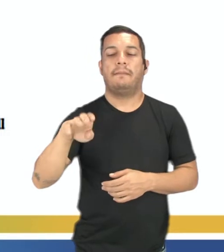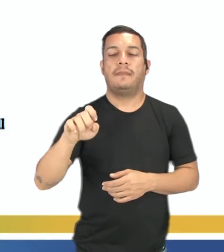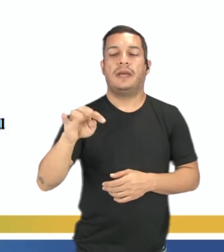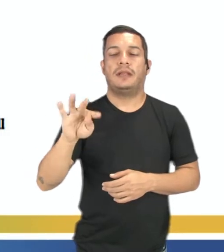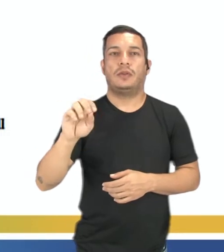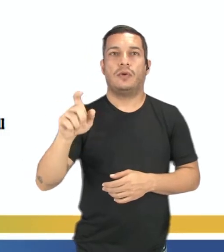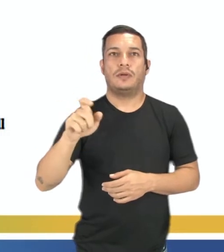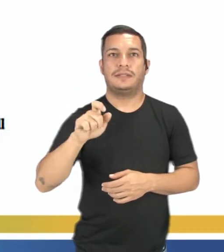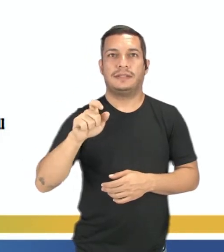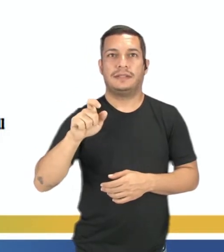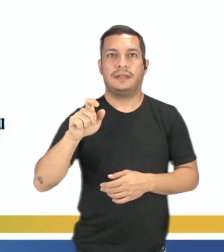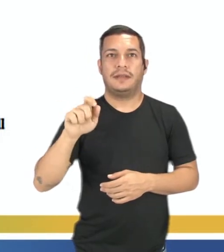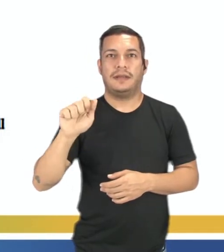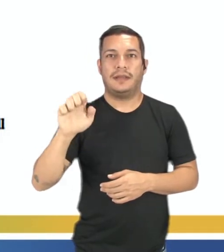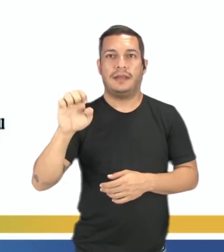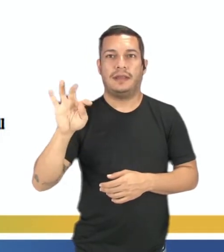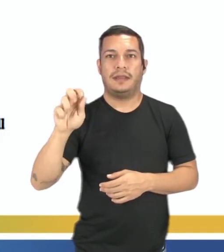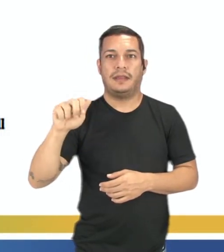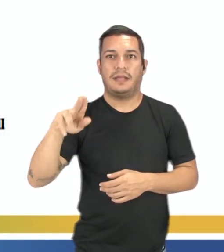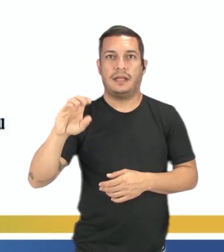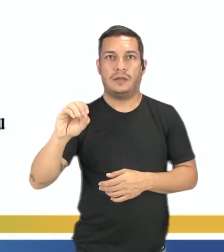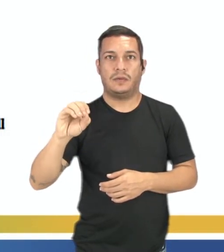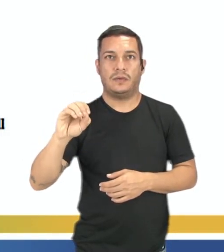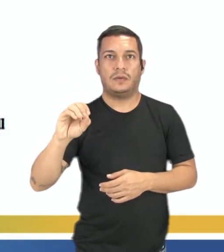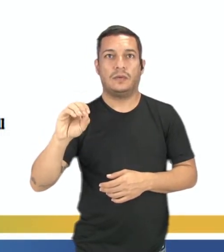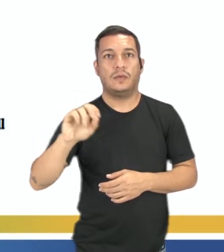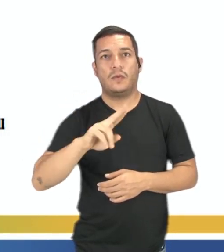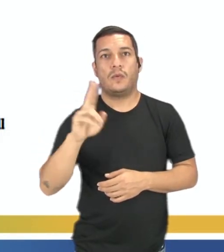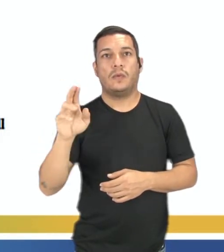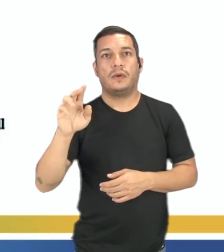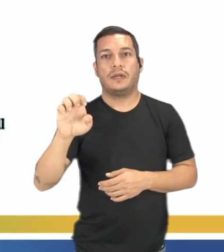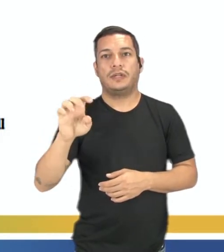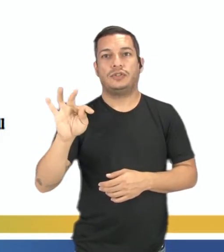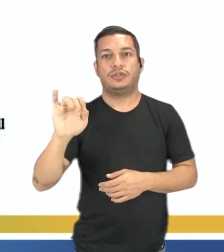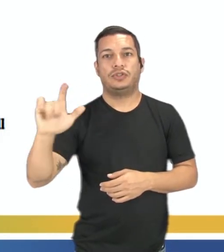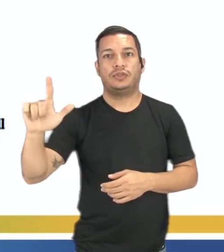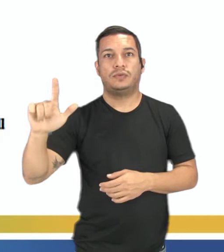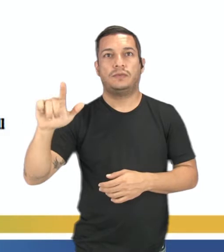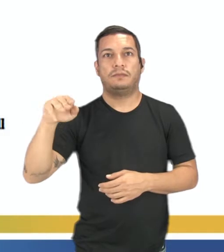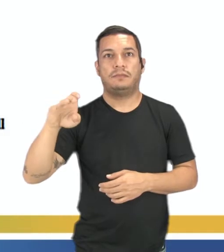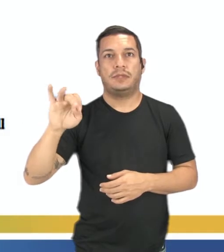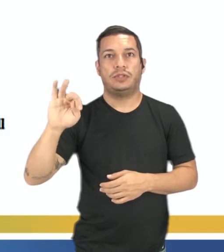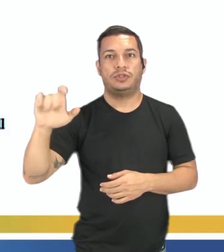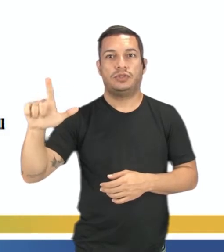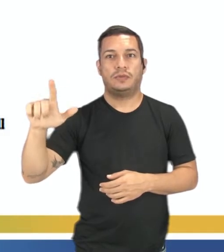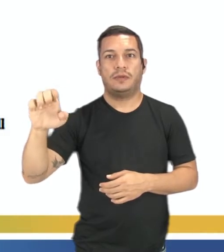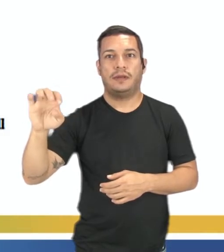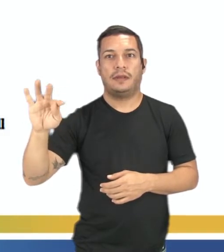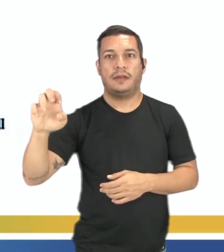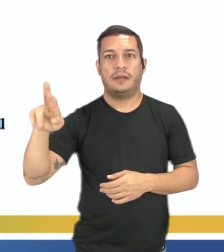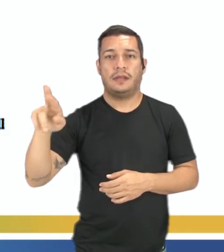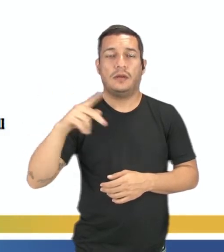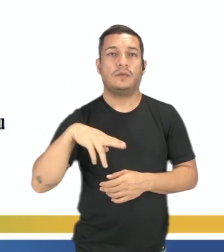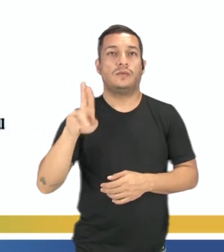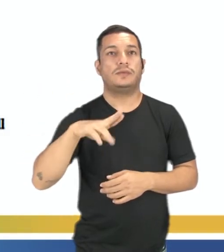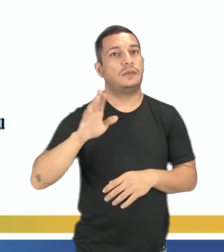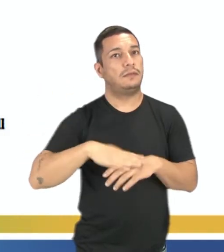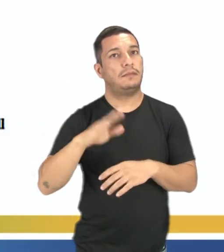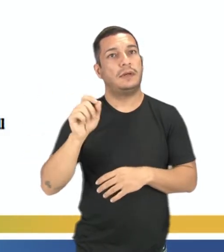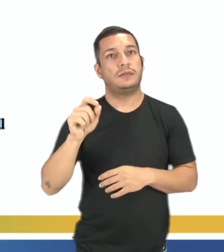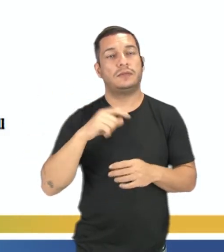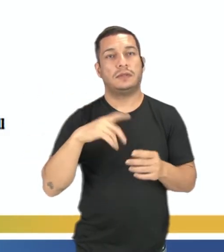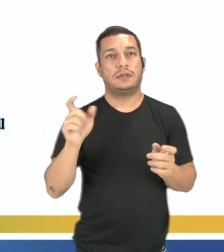metoxi-etano ou etil-metil-éter que não é um nome muito usual aí tá pessoal a gente vai usar mais a